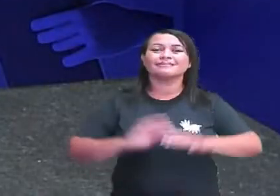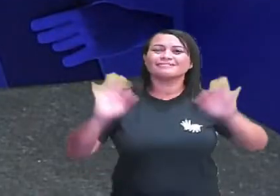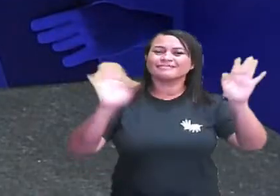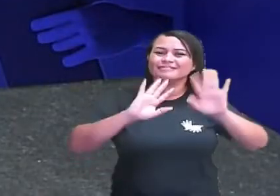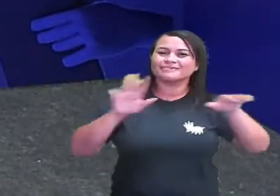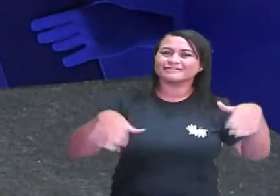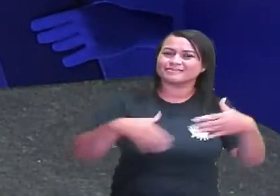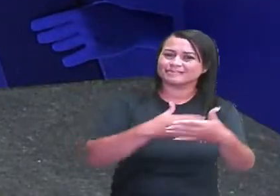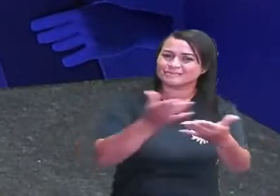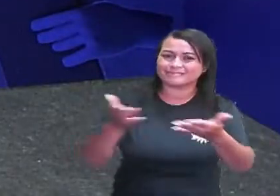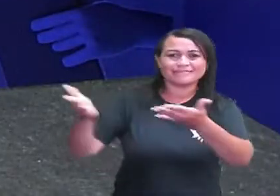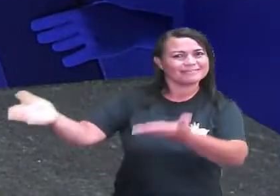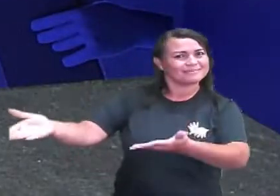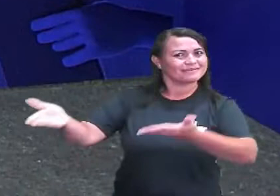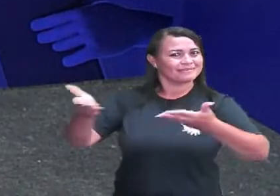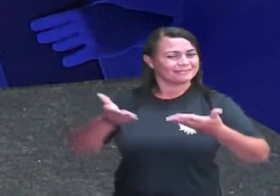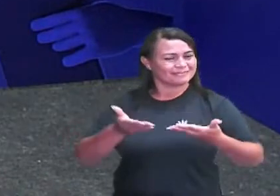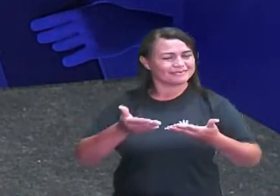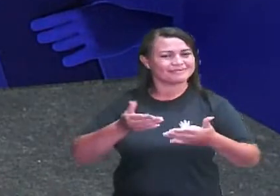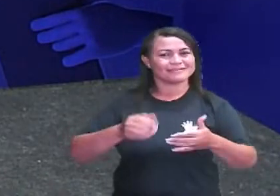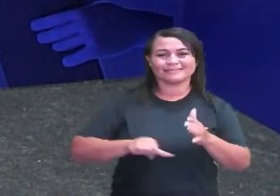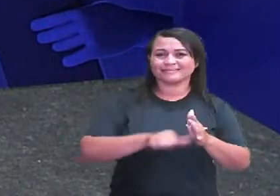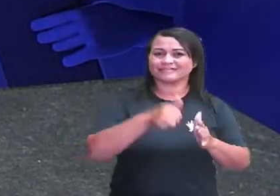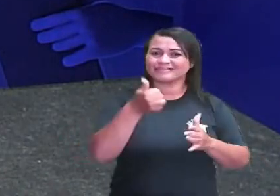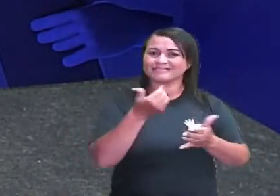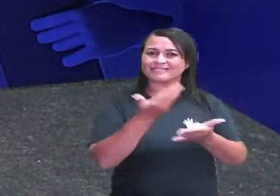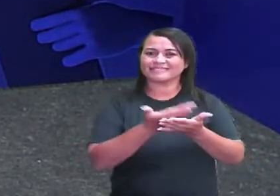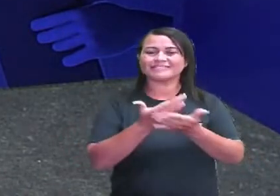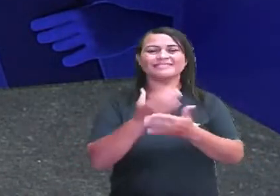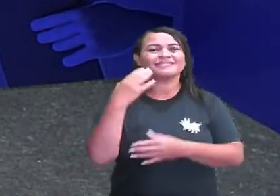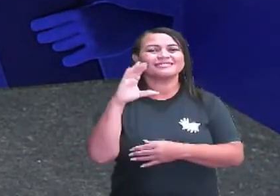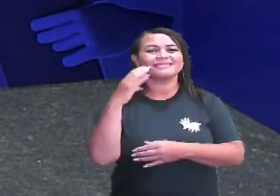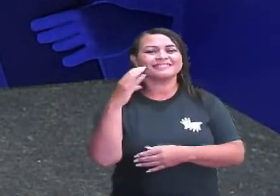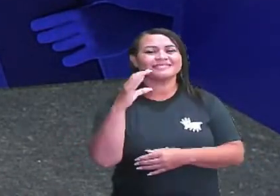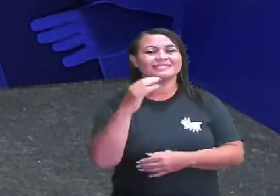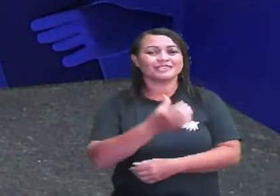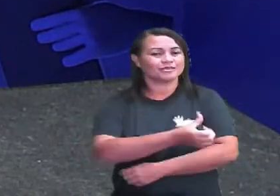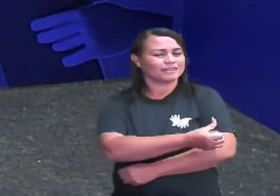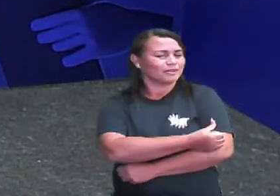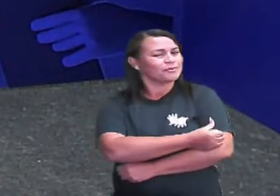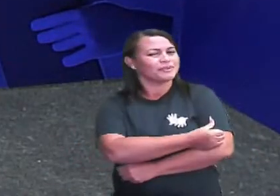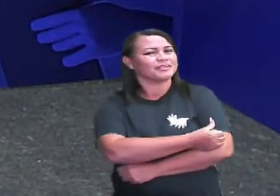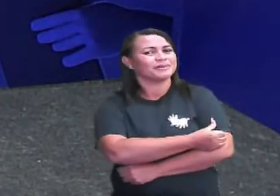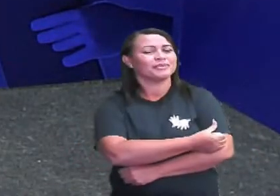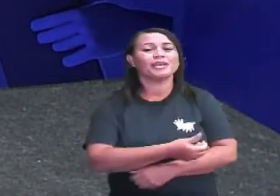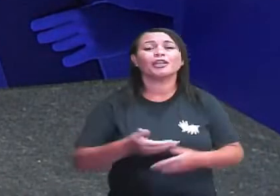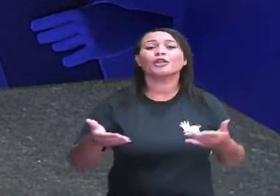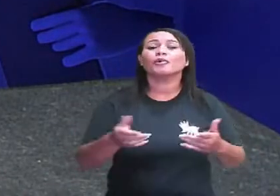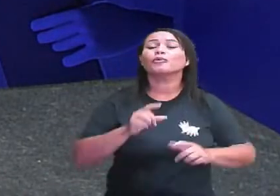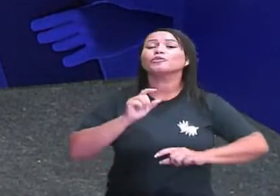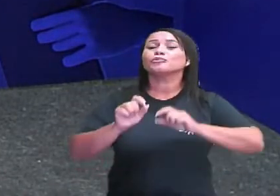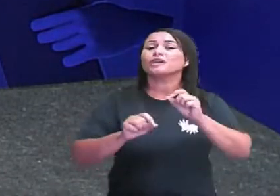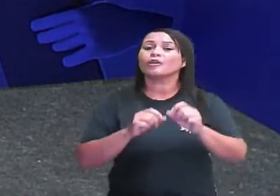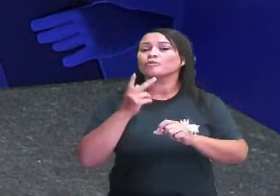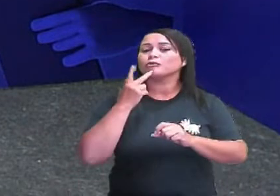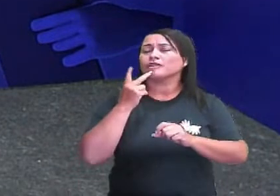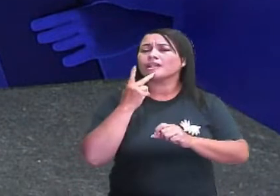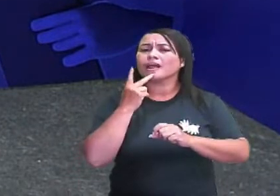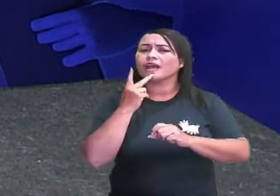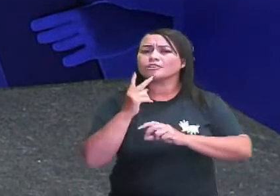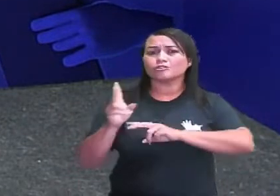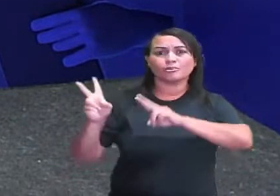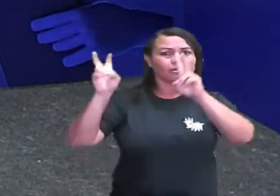Olá pessoal, seja bem-vindo à nossa primeira aula de ciências do sexto ano. E hoje vamos falar sobre um